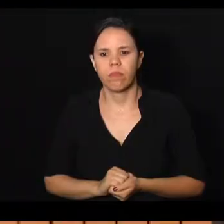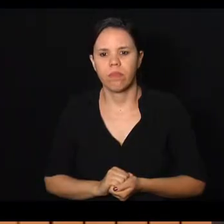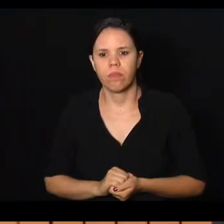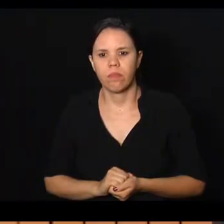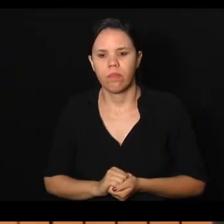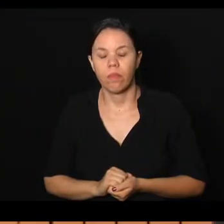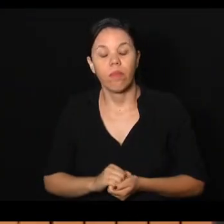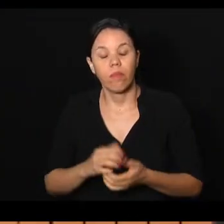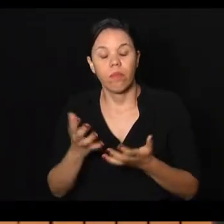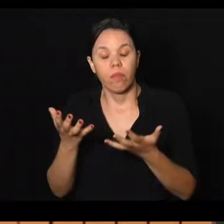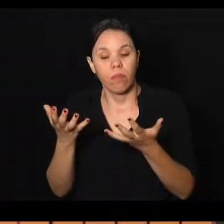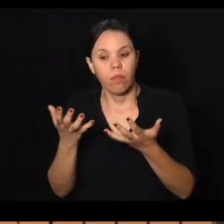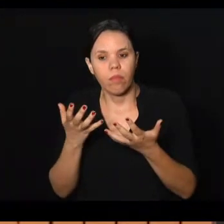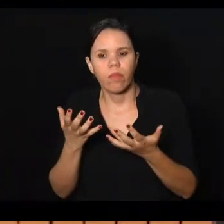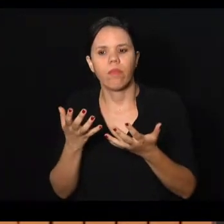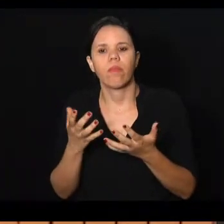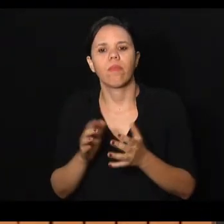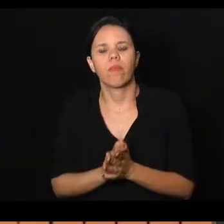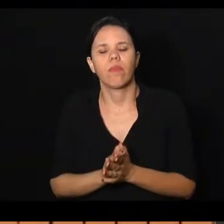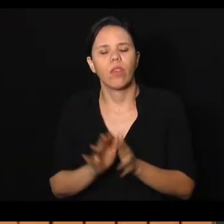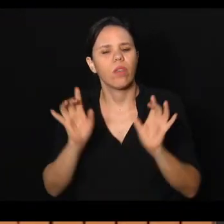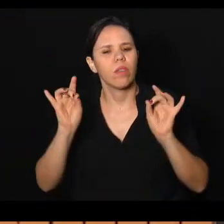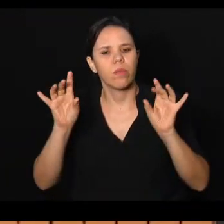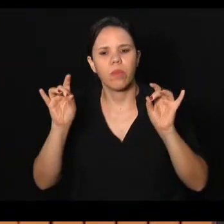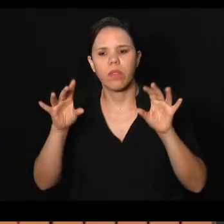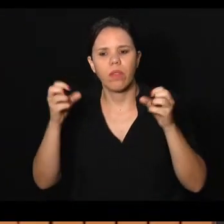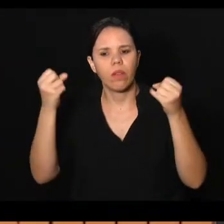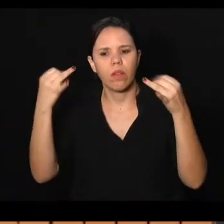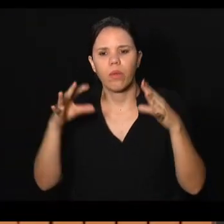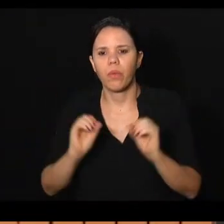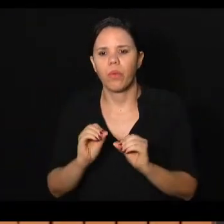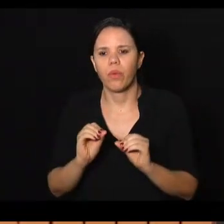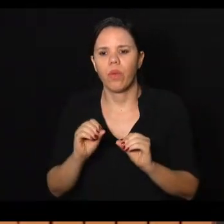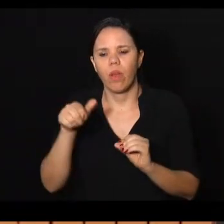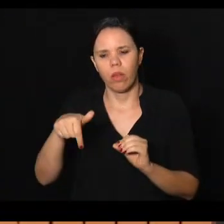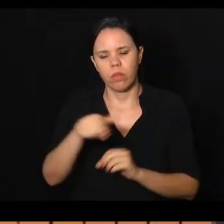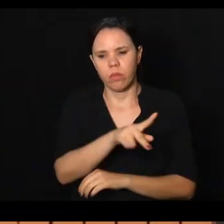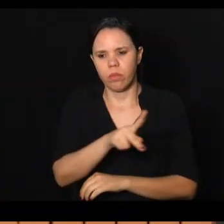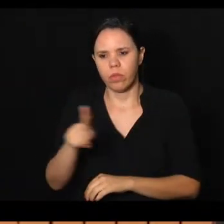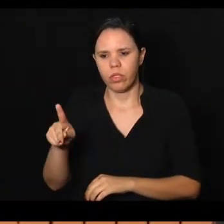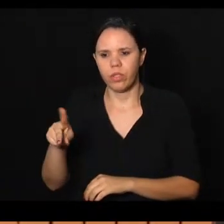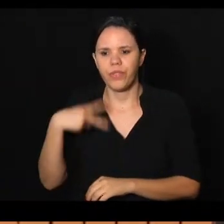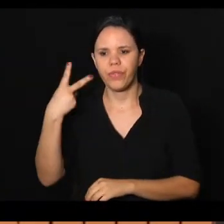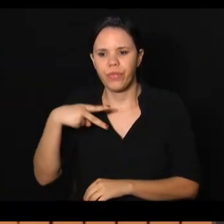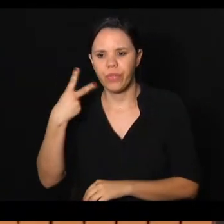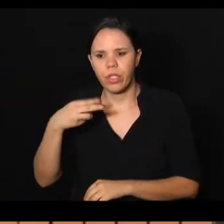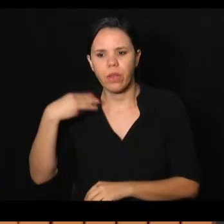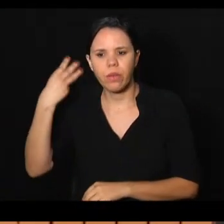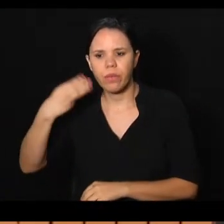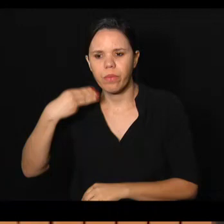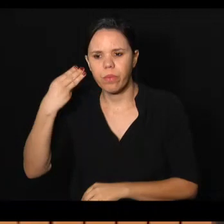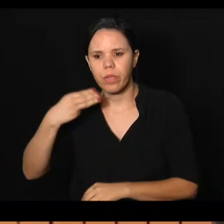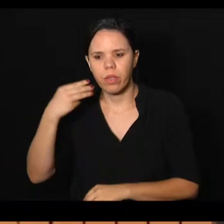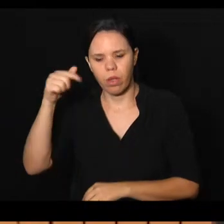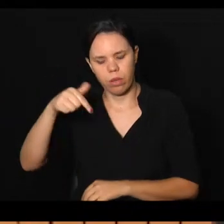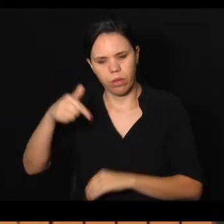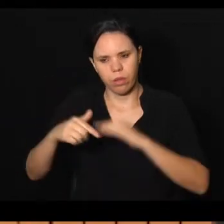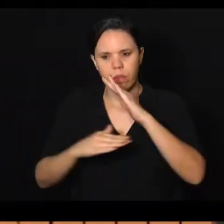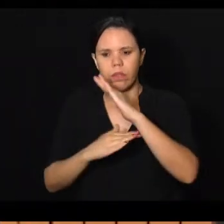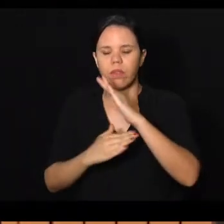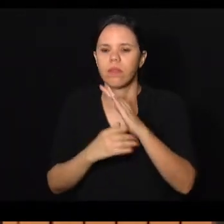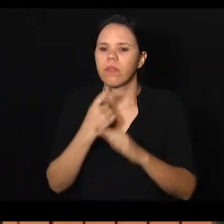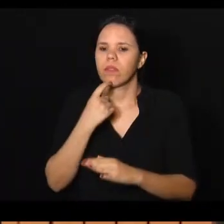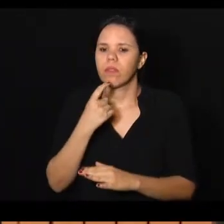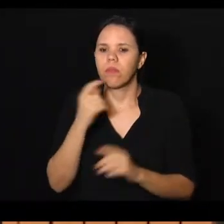Eu quero aqui fazer uma deferência especial ao presidente da casa, ao nobre vereador, doutor Marcos Bernardelli, que